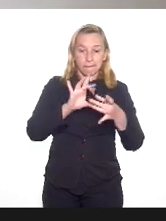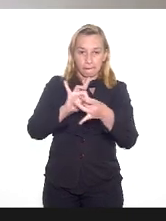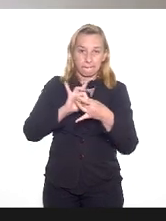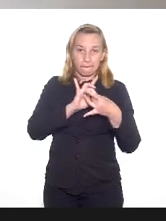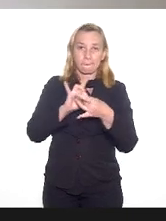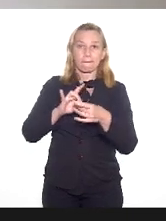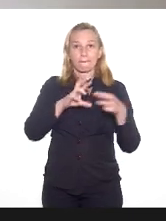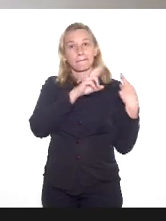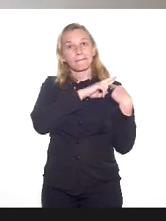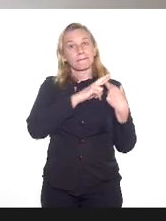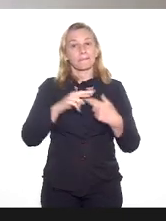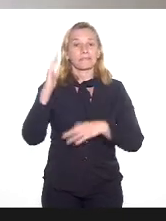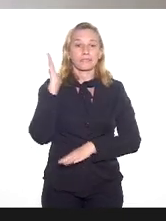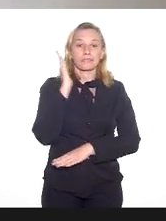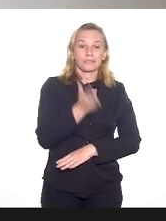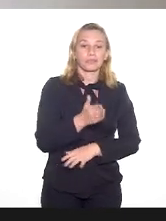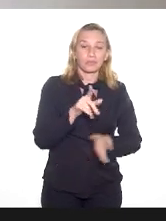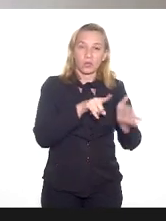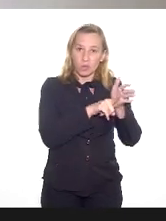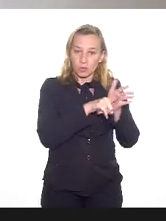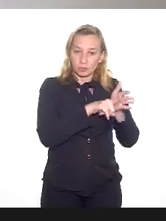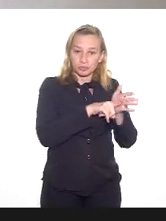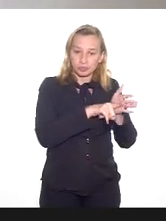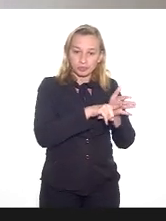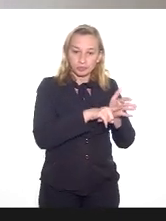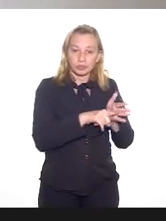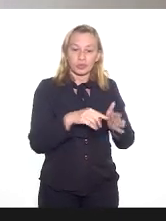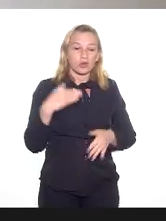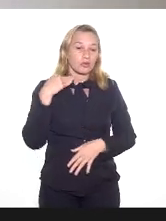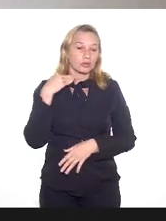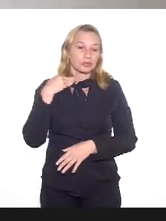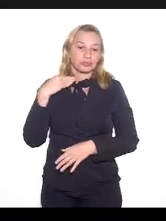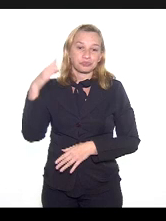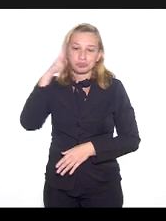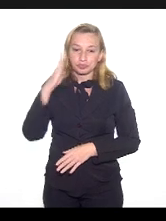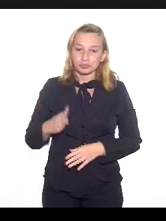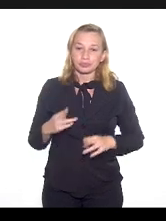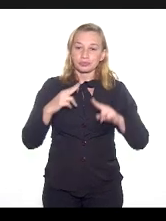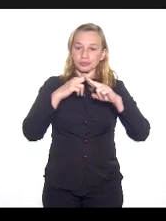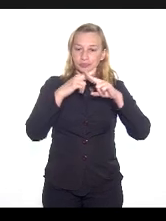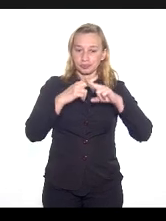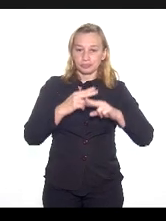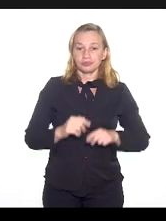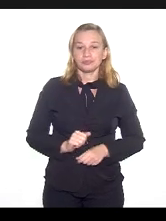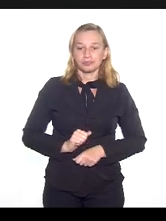é responsável diretamente por fiscalizar o Banco do Brasil e a Caixa Econômica Federal.